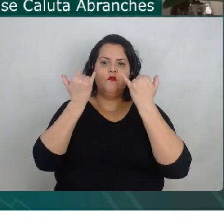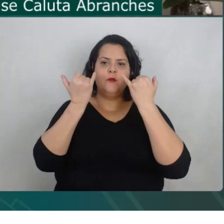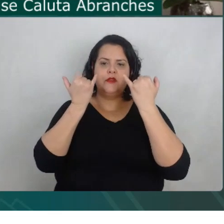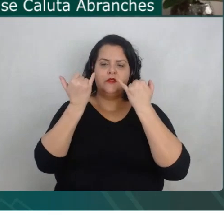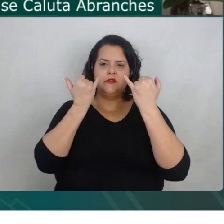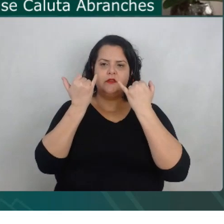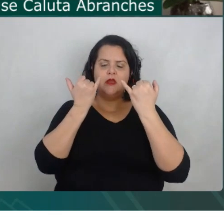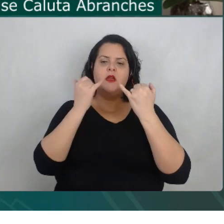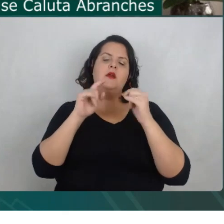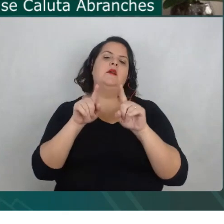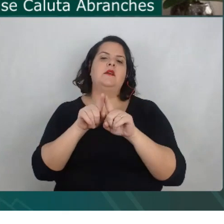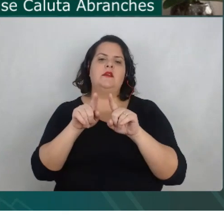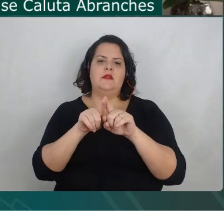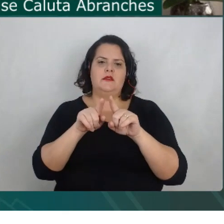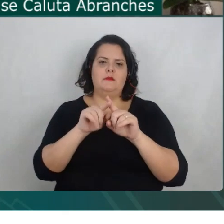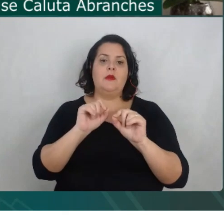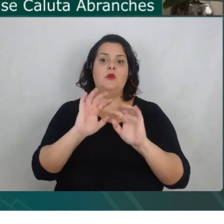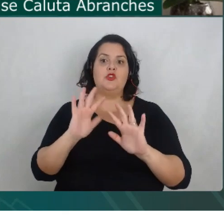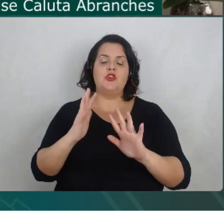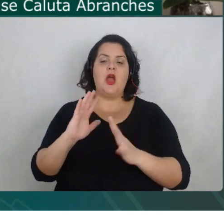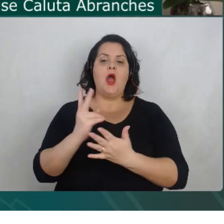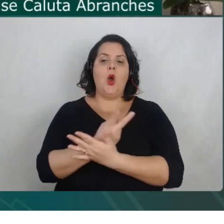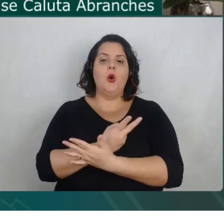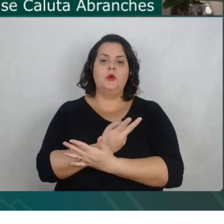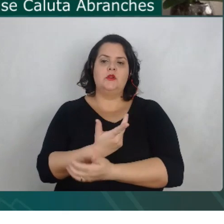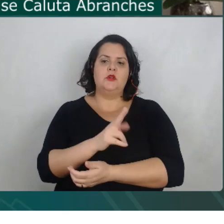eventos adversos com a vacina, né?